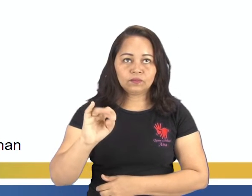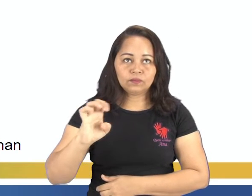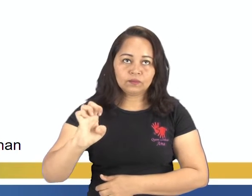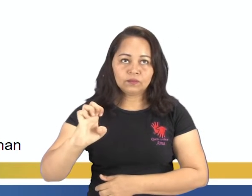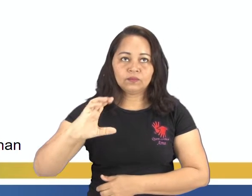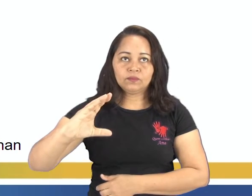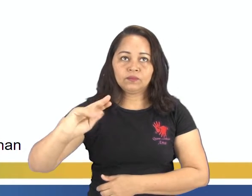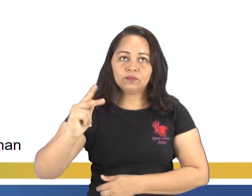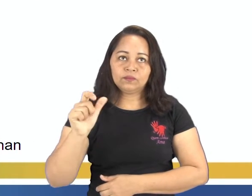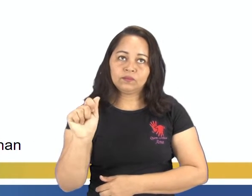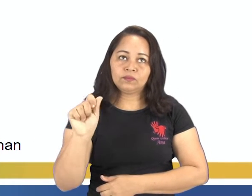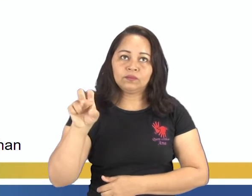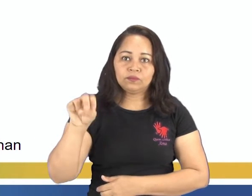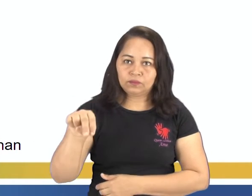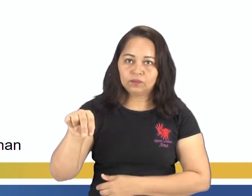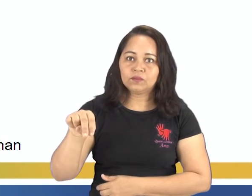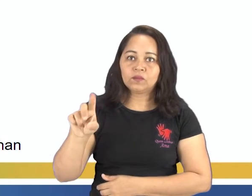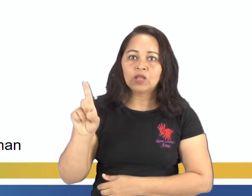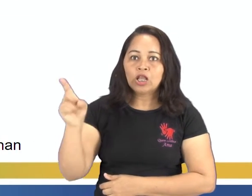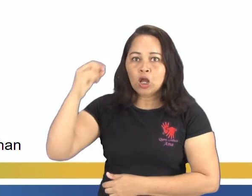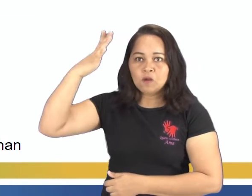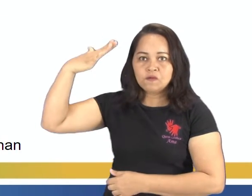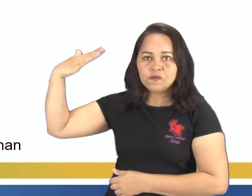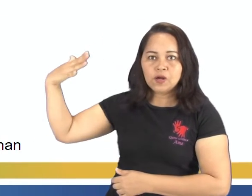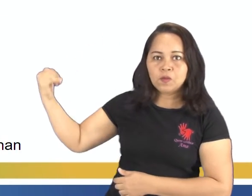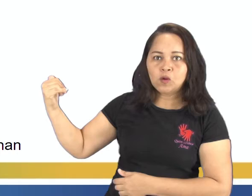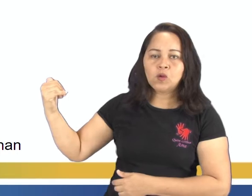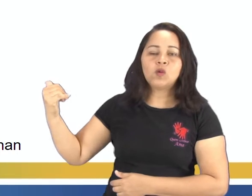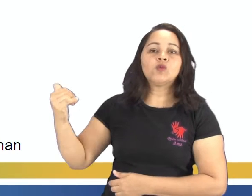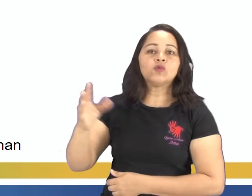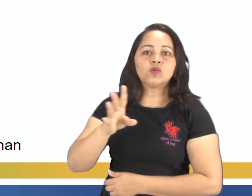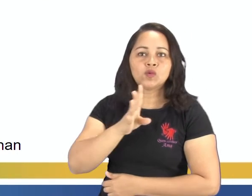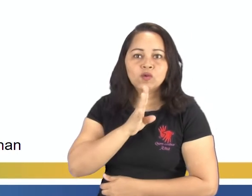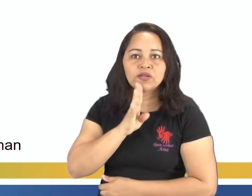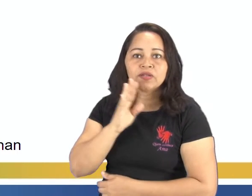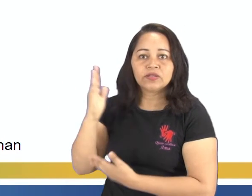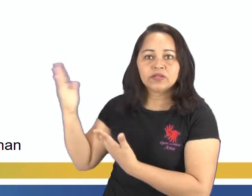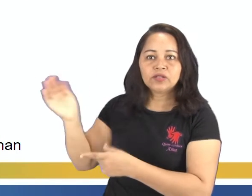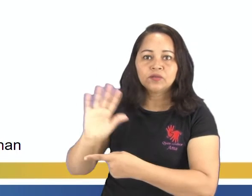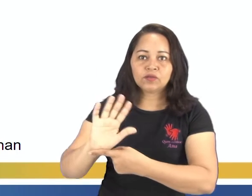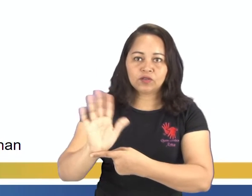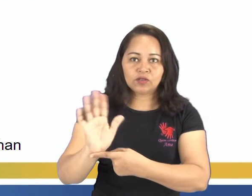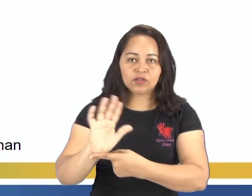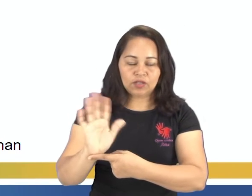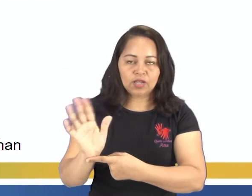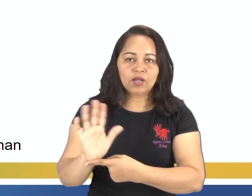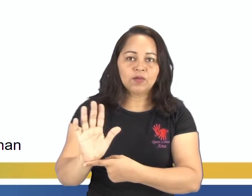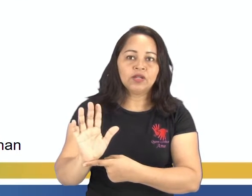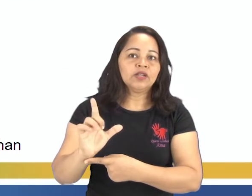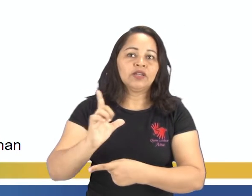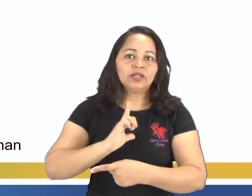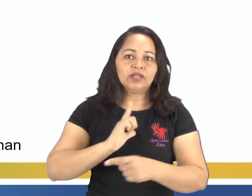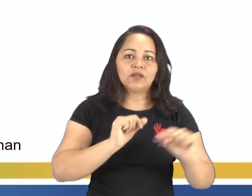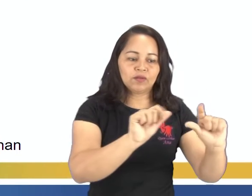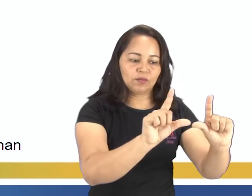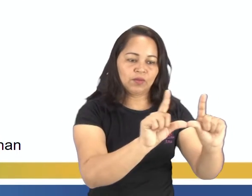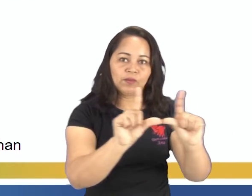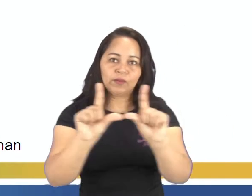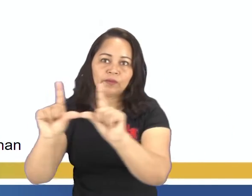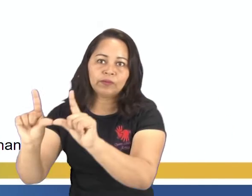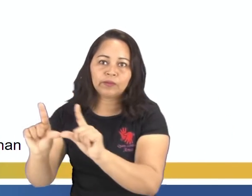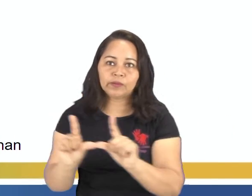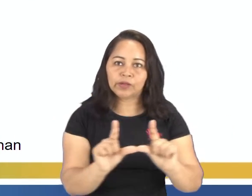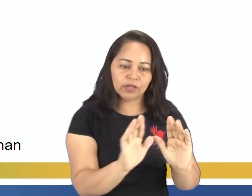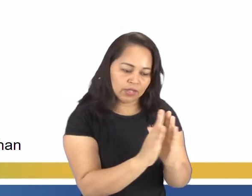faz maior sucesso no Ocidente. Além dos filmes em que participou, ainda há uma história em quadrinhos e um